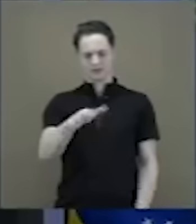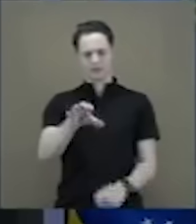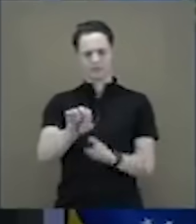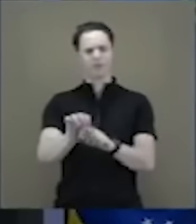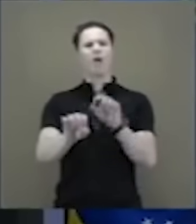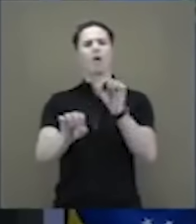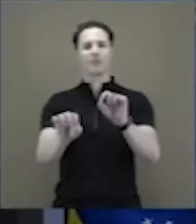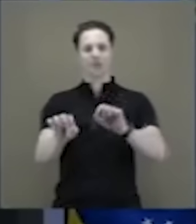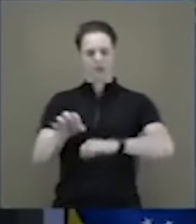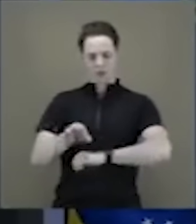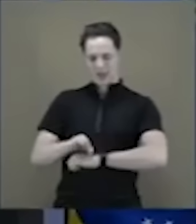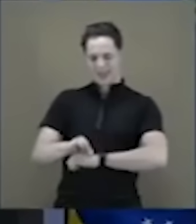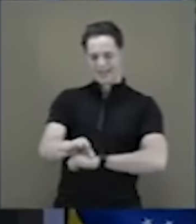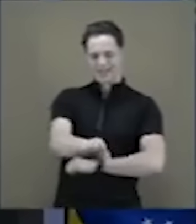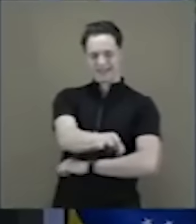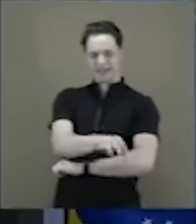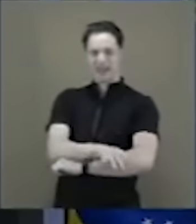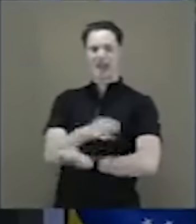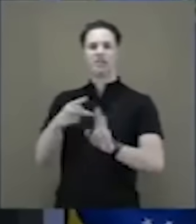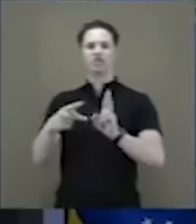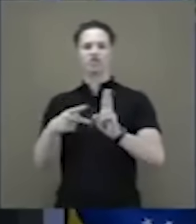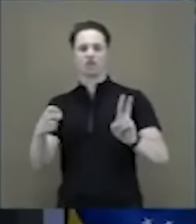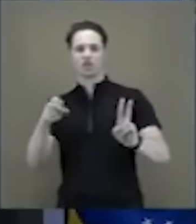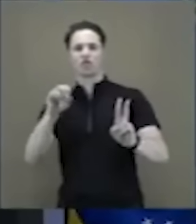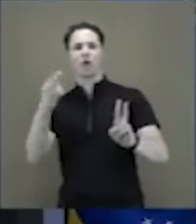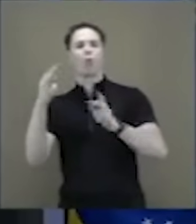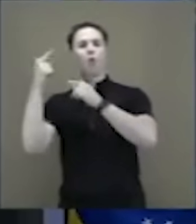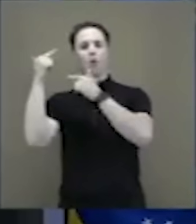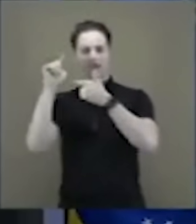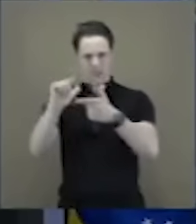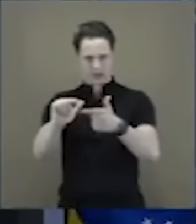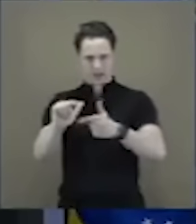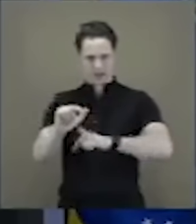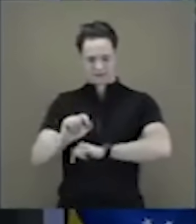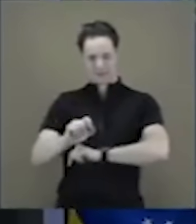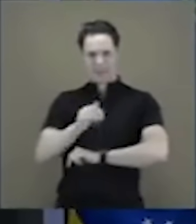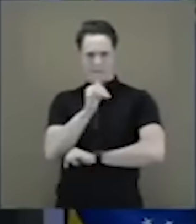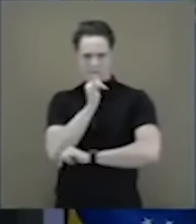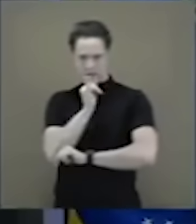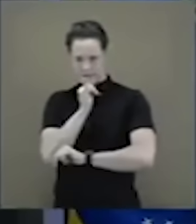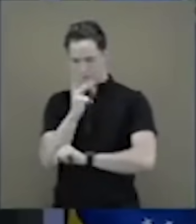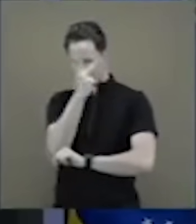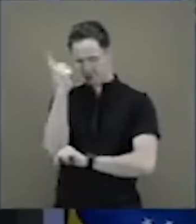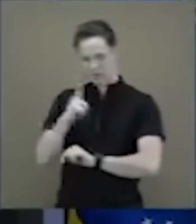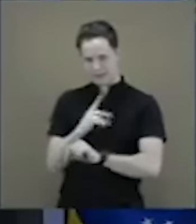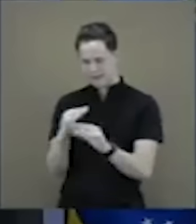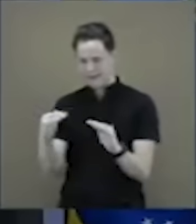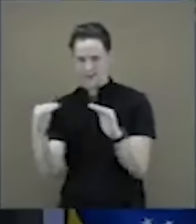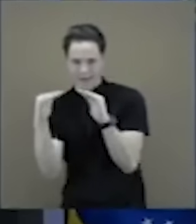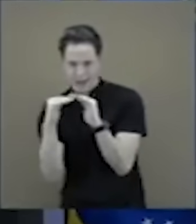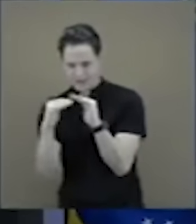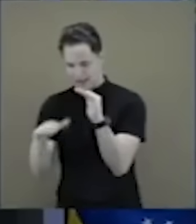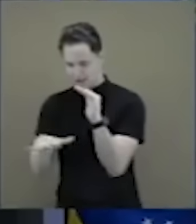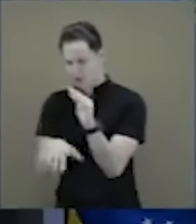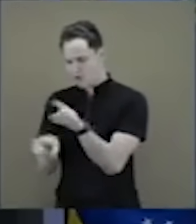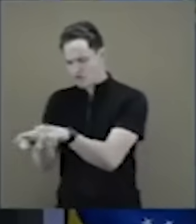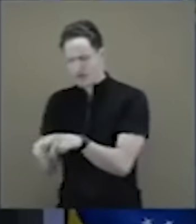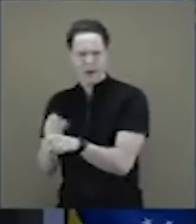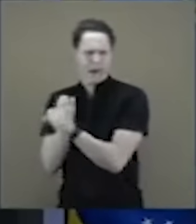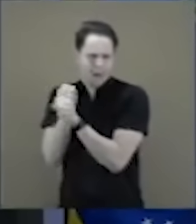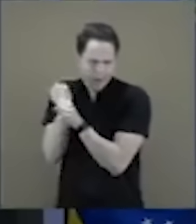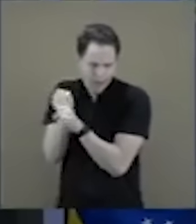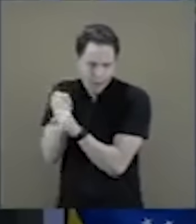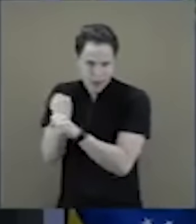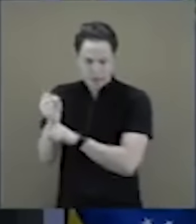um julgamento, vai dizer que não basta ser produtiva, ela tem que cumprir a